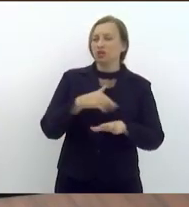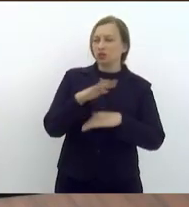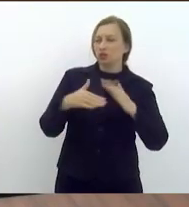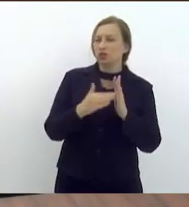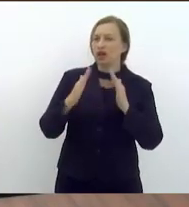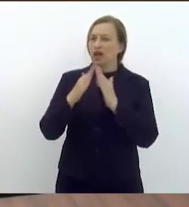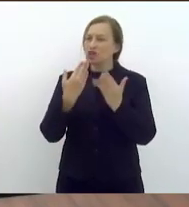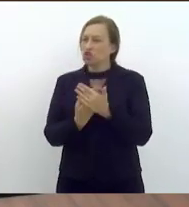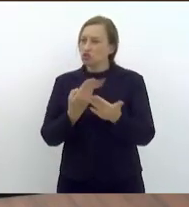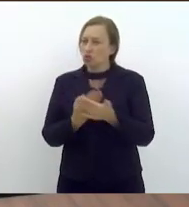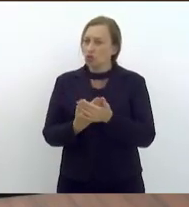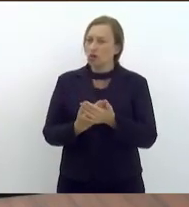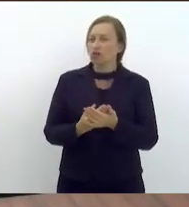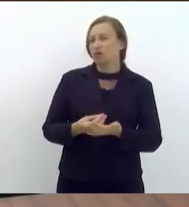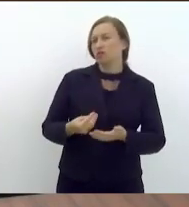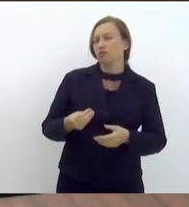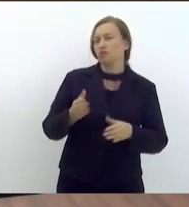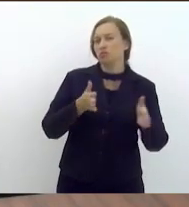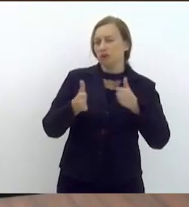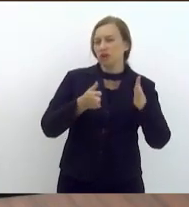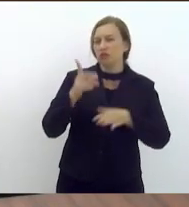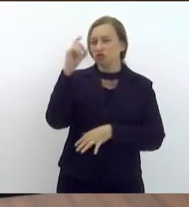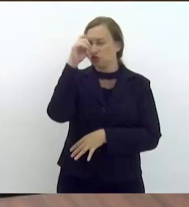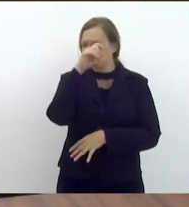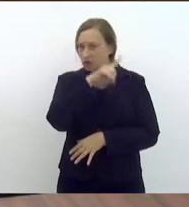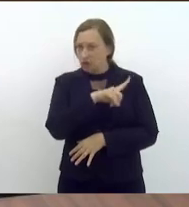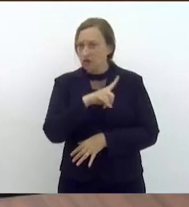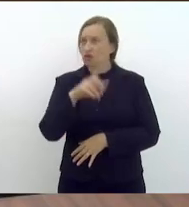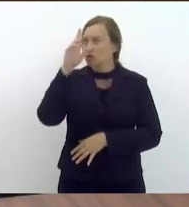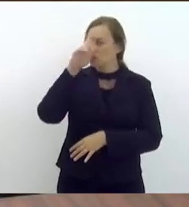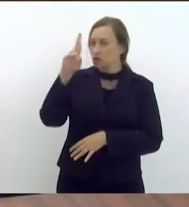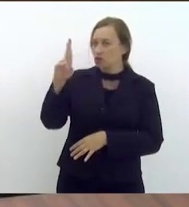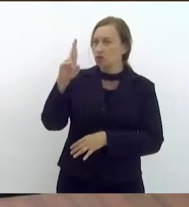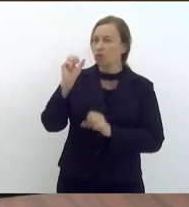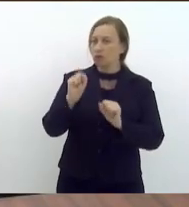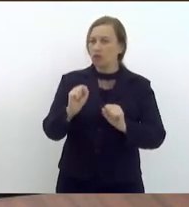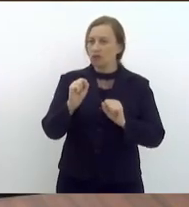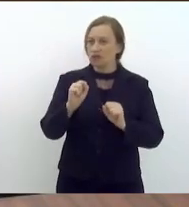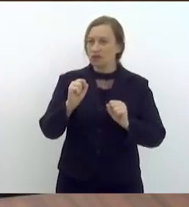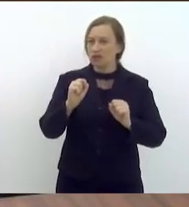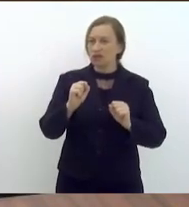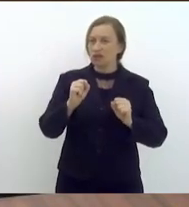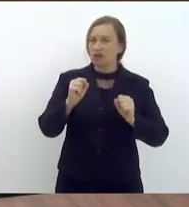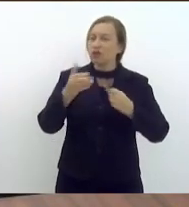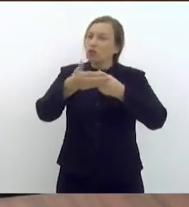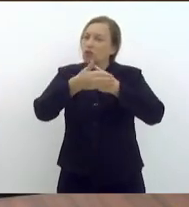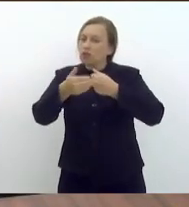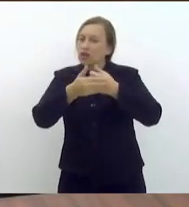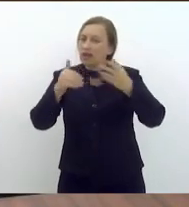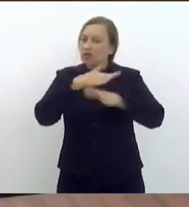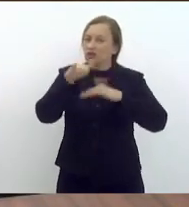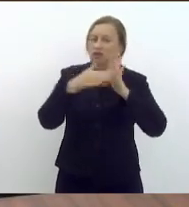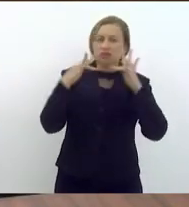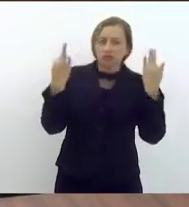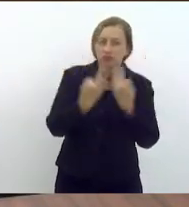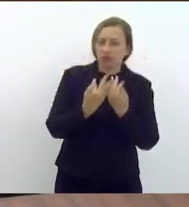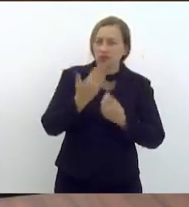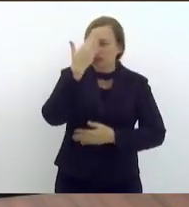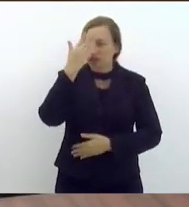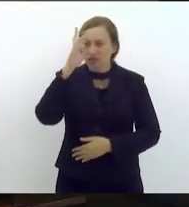e que passou por essa tragédia então que possa Que o senhor possa receber luz também e confortar toda a família muito obrigado te